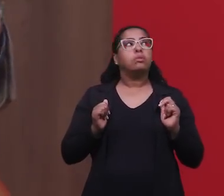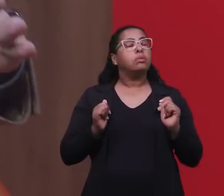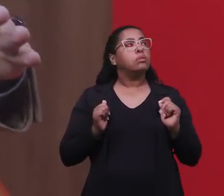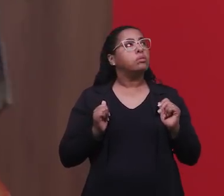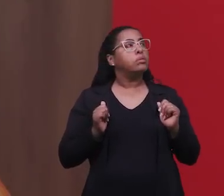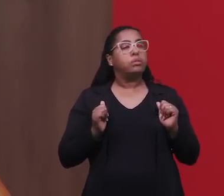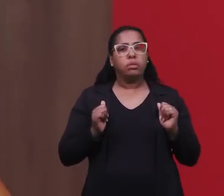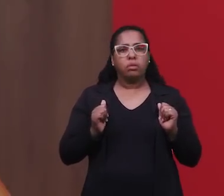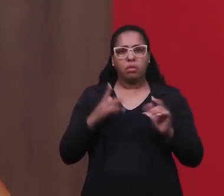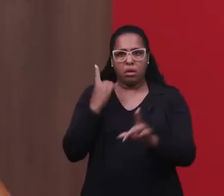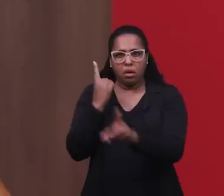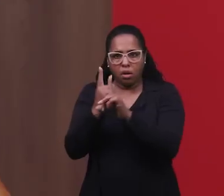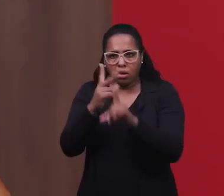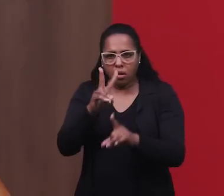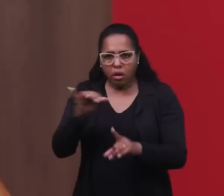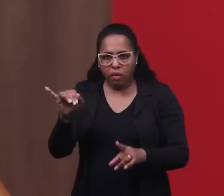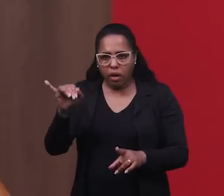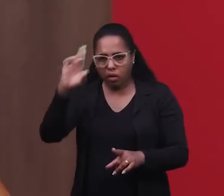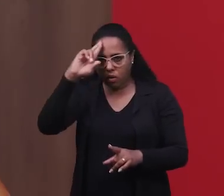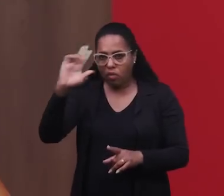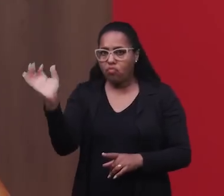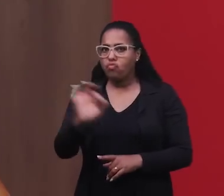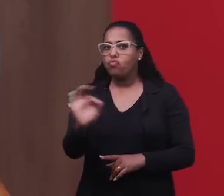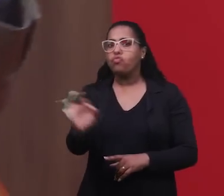ociosos. Eu não vou encontrar mais o Senhor.